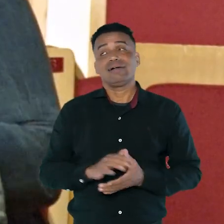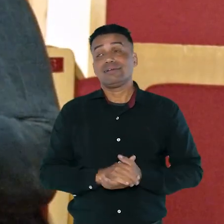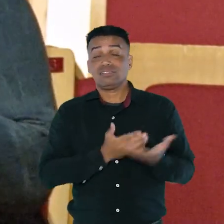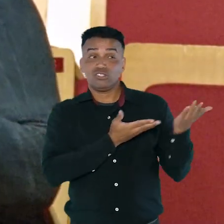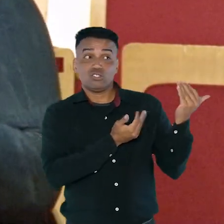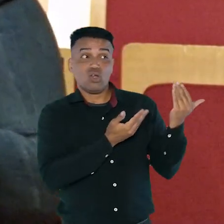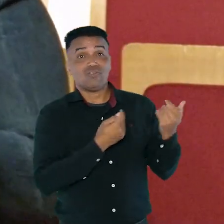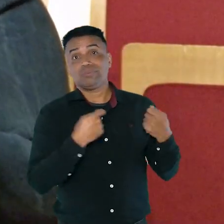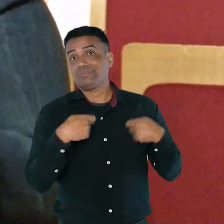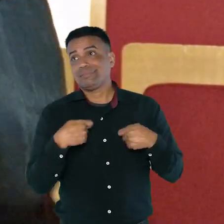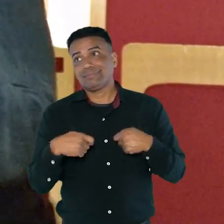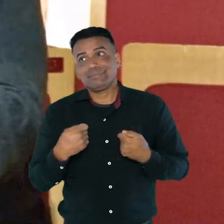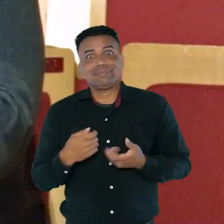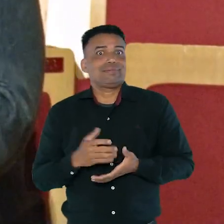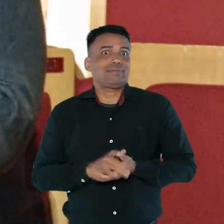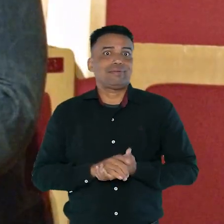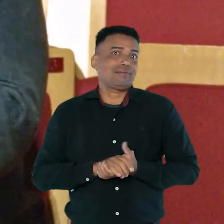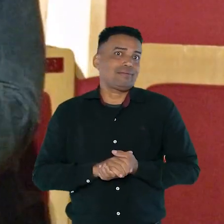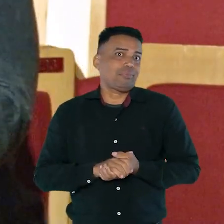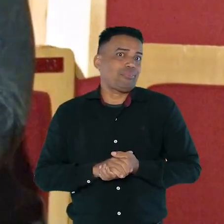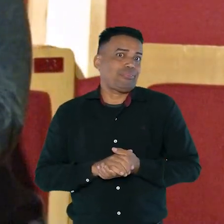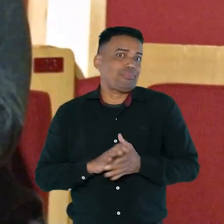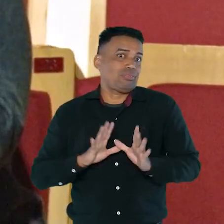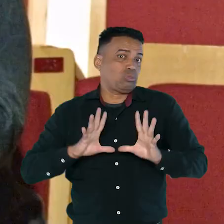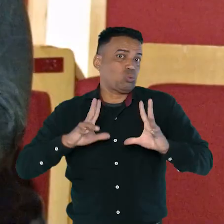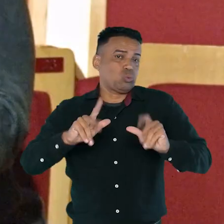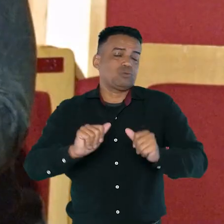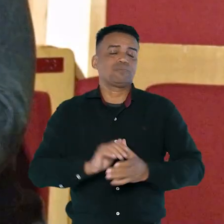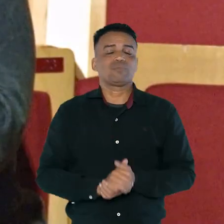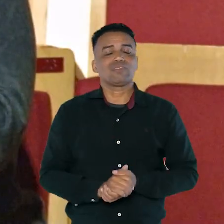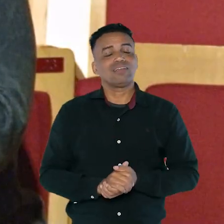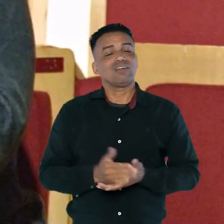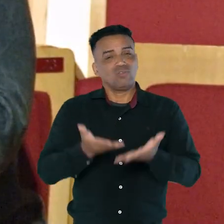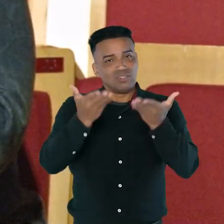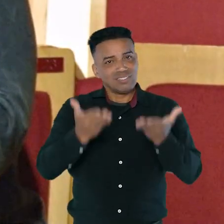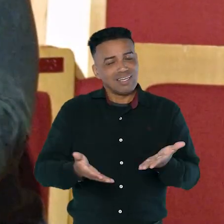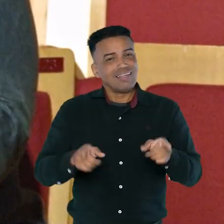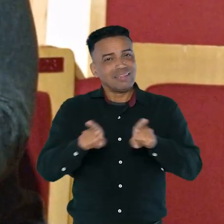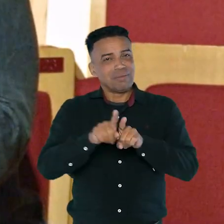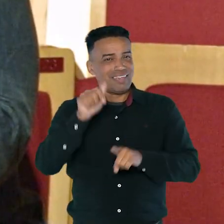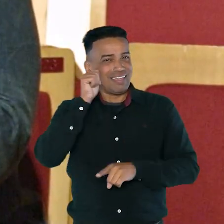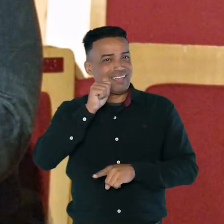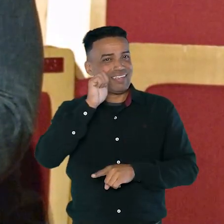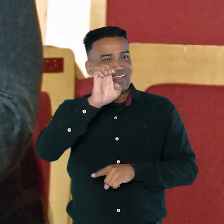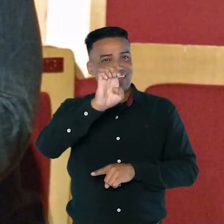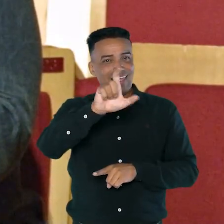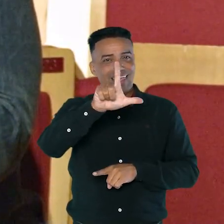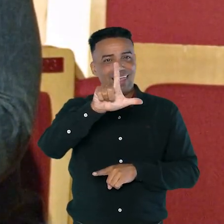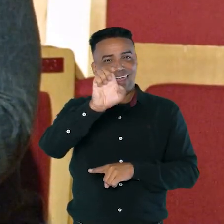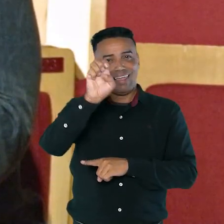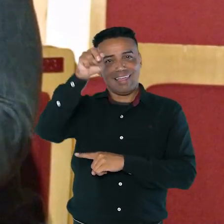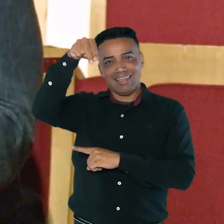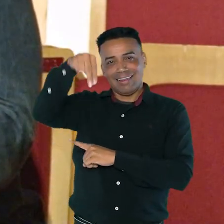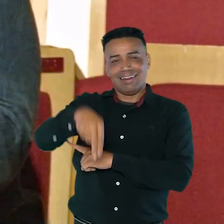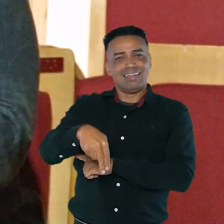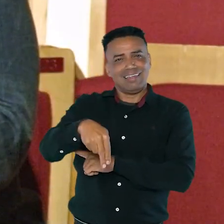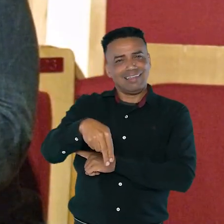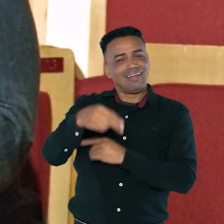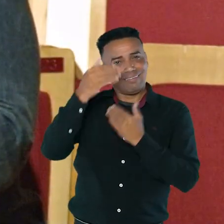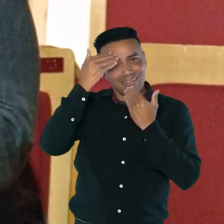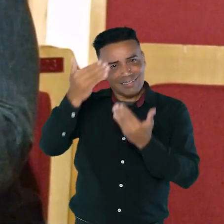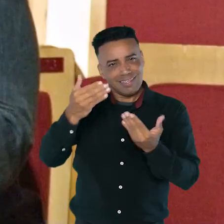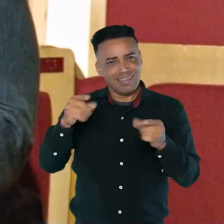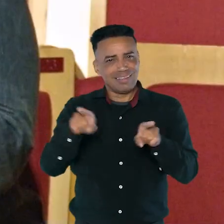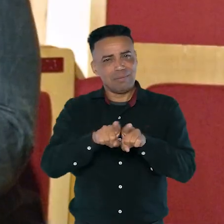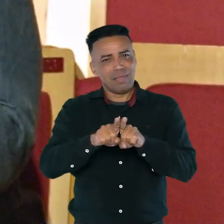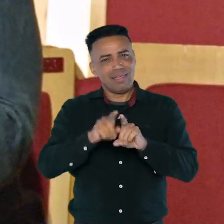a molecada não precisa de tanto. E para você, Ellen, eu quero agradecer também, porque eu já ouvi muitas vezes